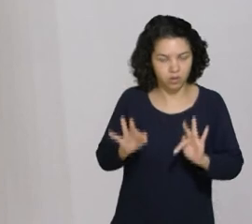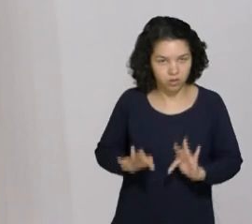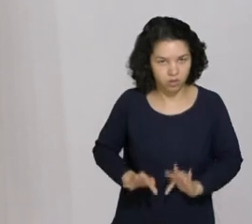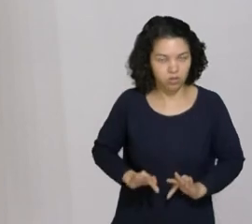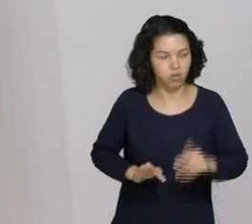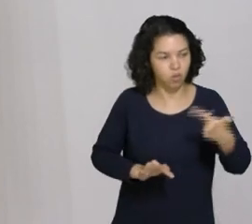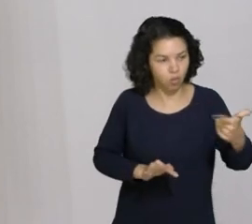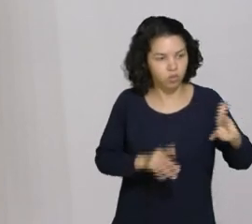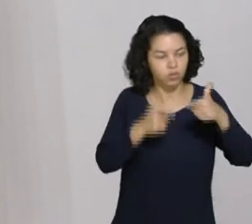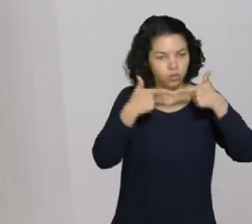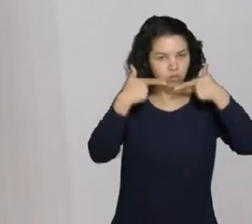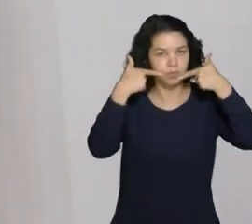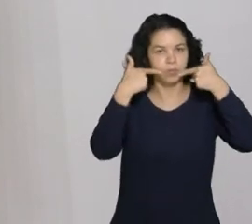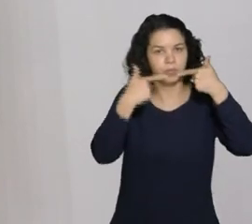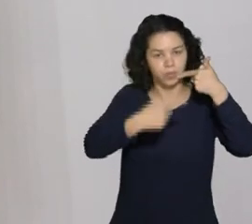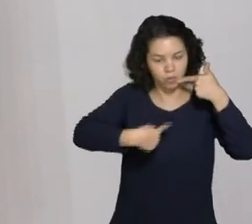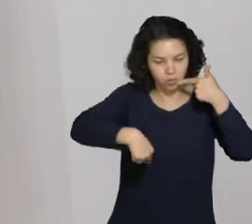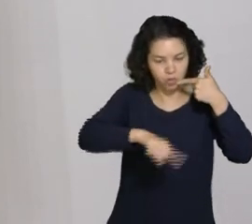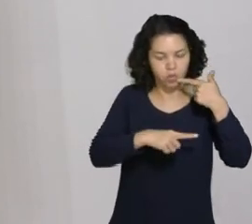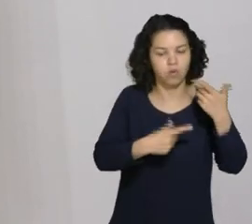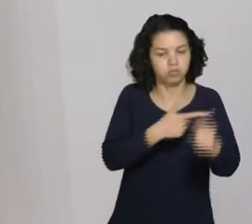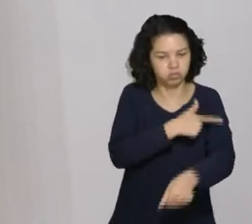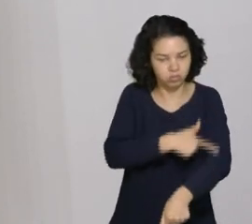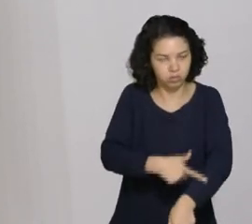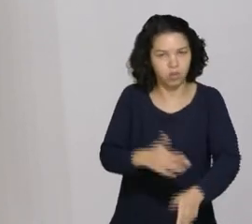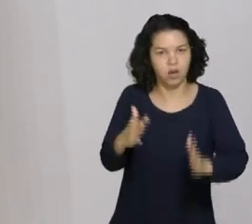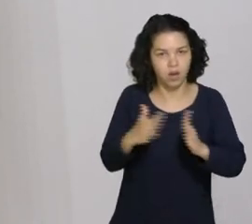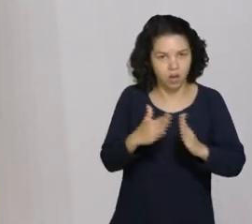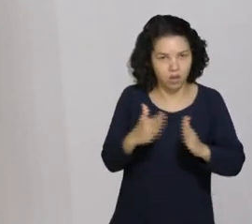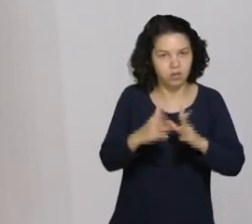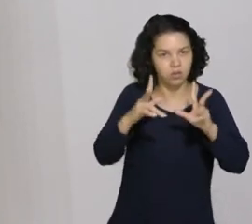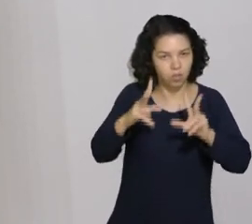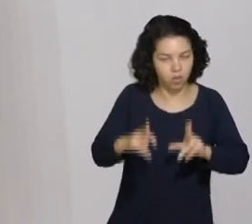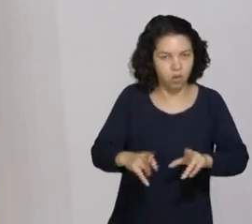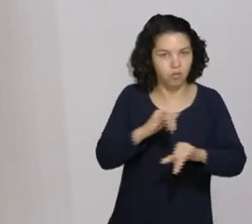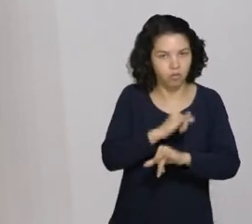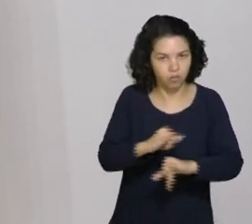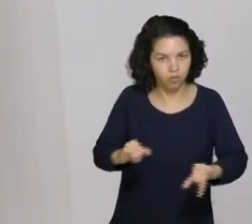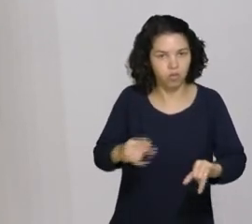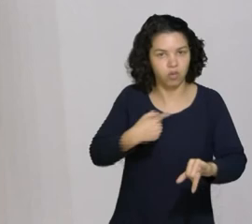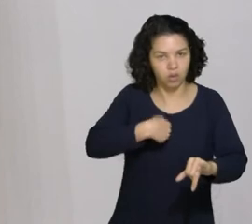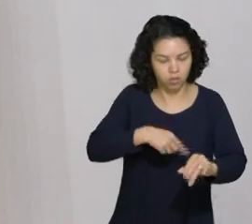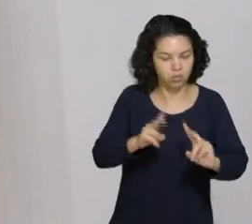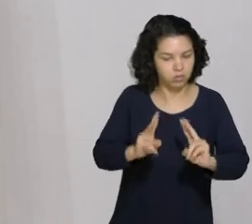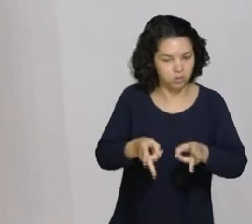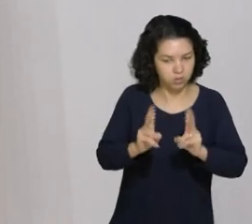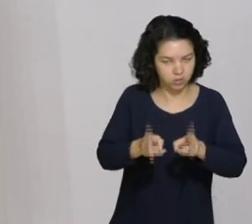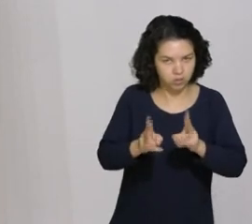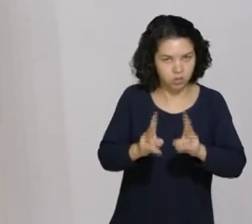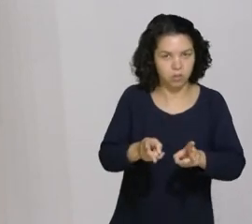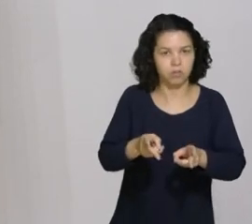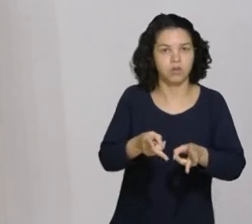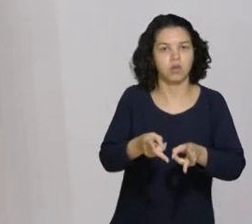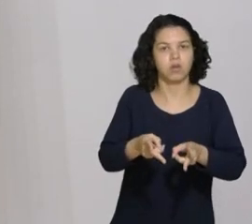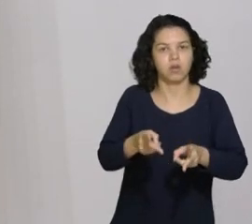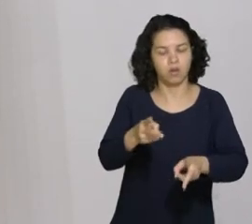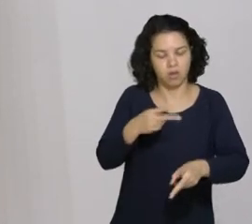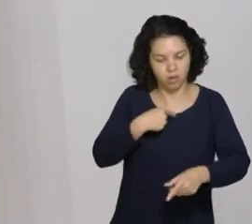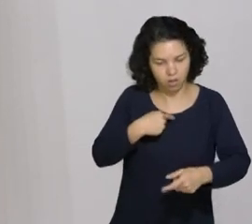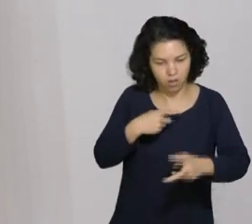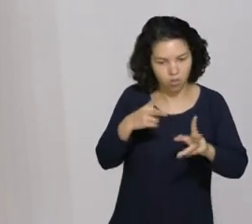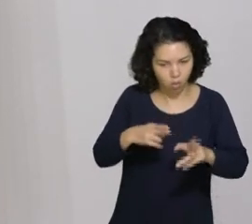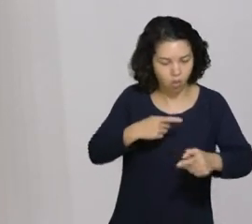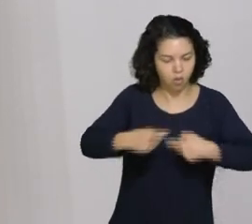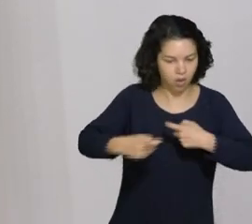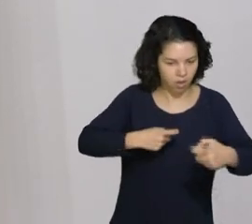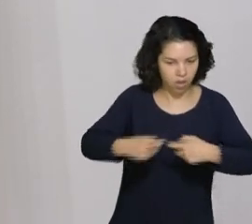palavras são essas mesma educação que a gente tem de casa e eu digo a vocês sempre estarei pronto soldado bom tem que estar para a guerra em